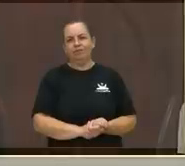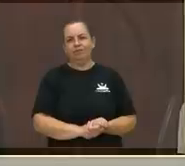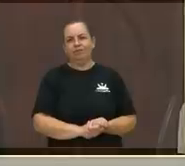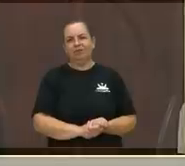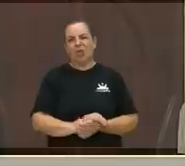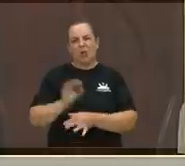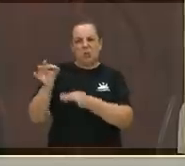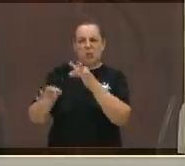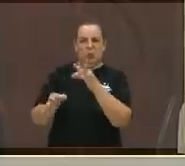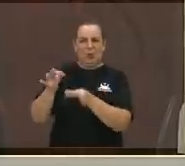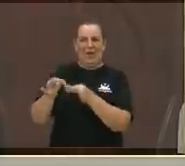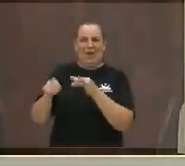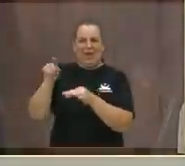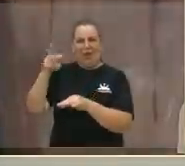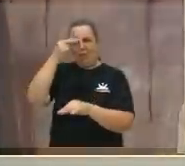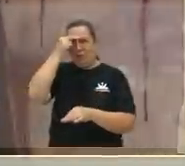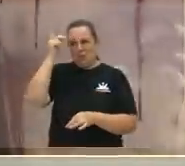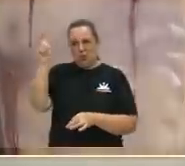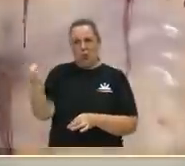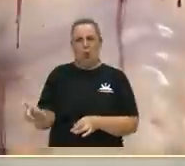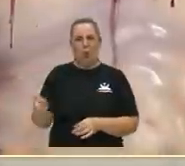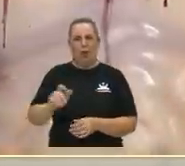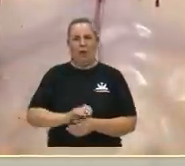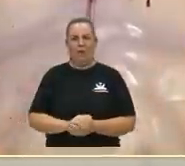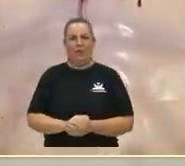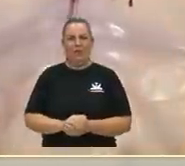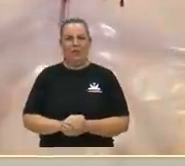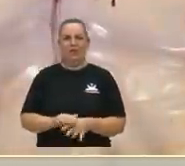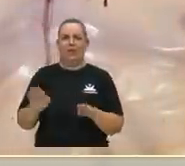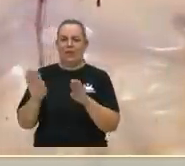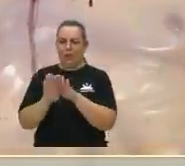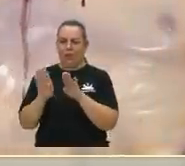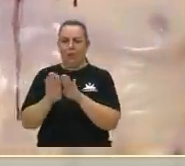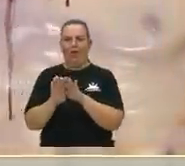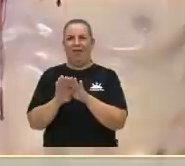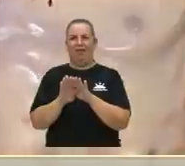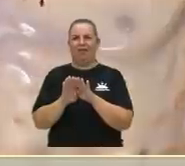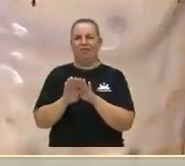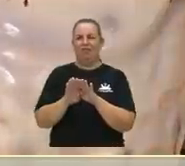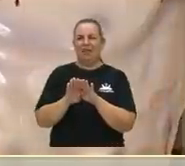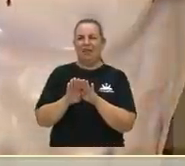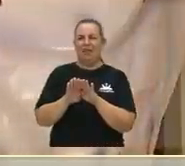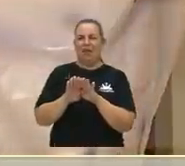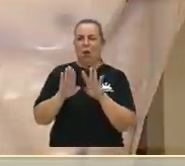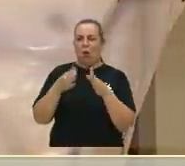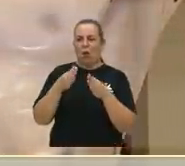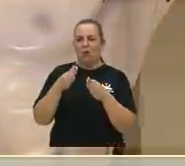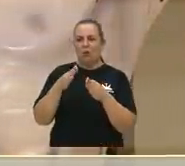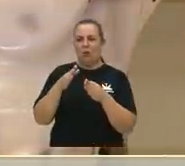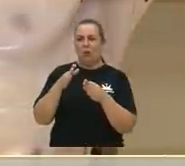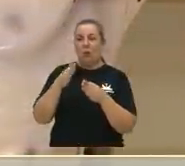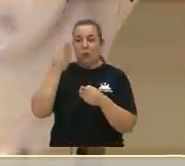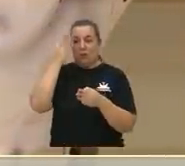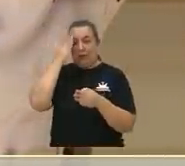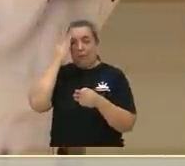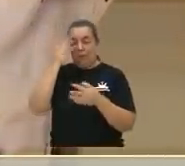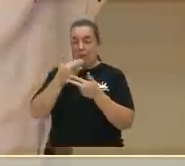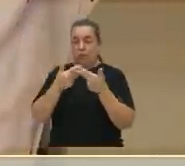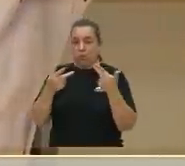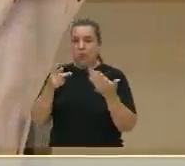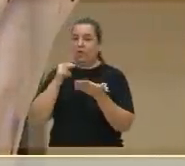julgamentos temerários em relação alguém gente porque eu te amo